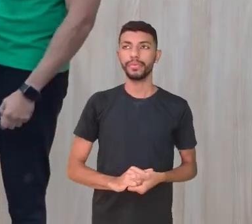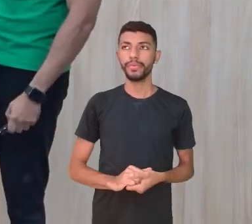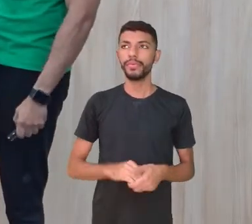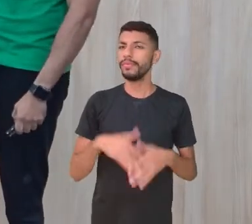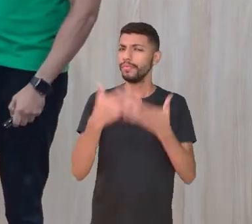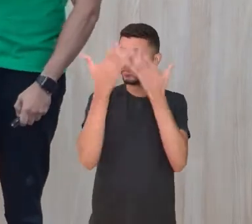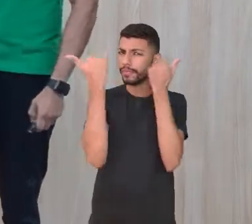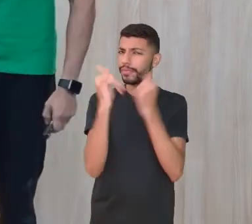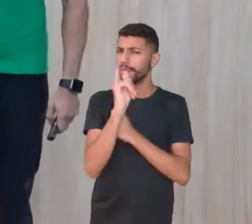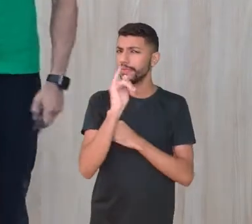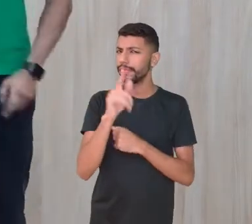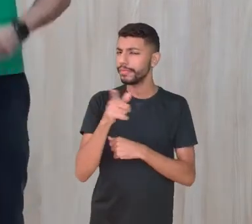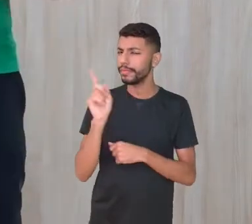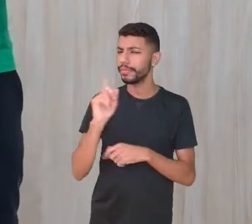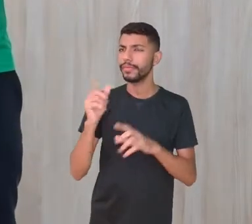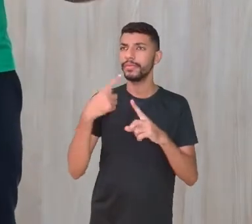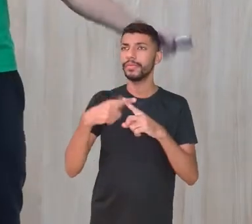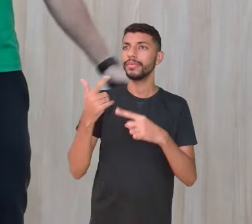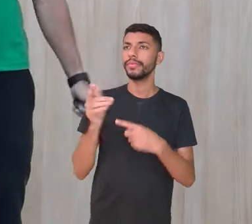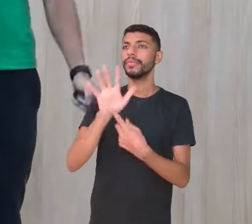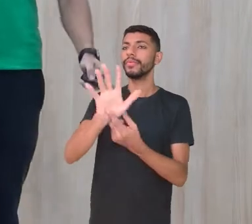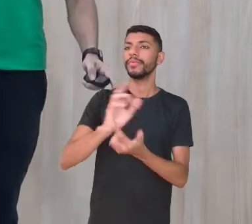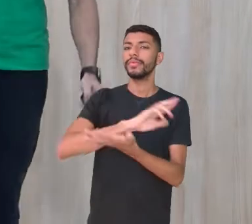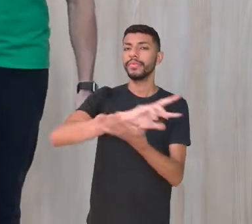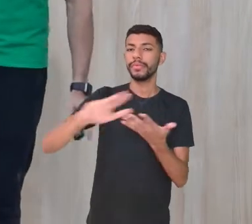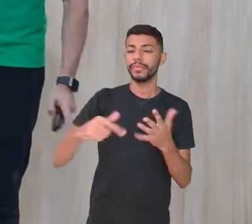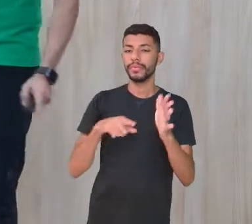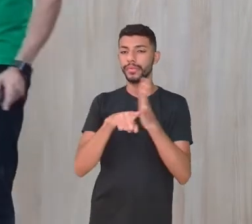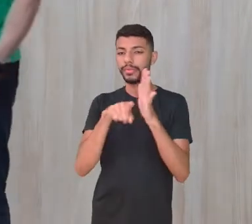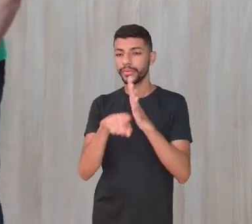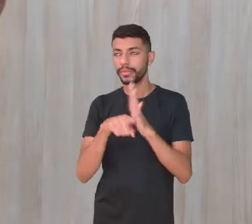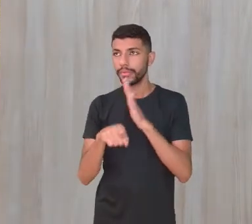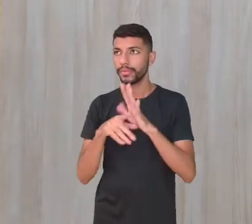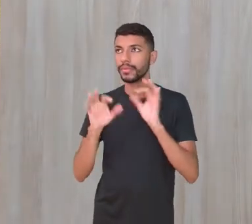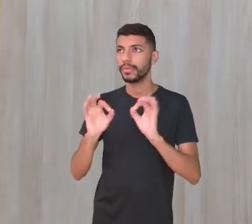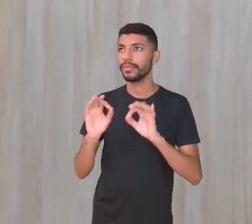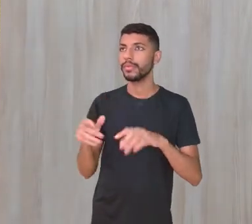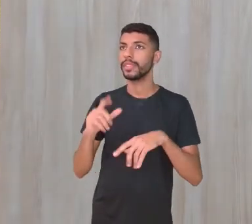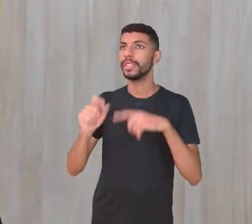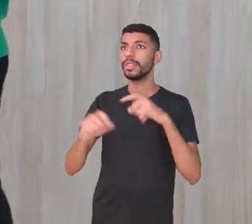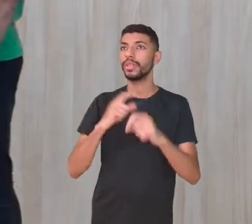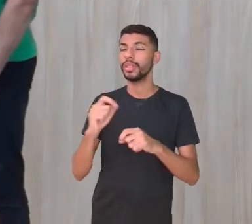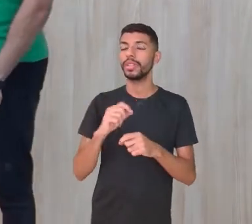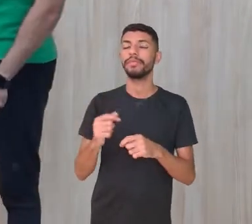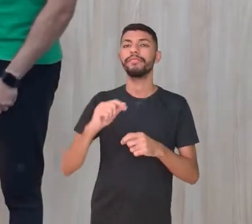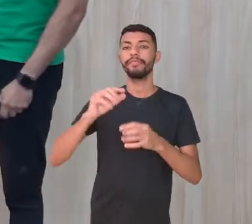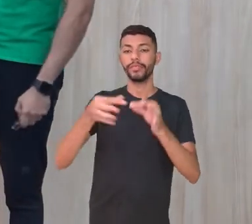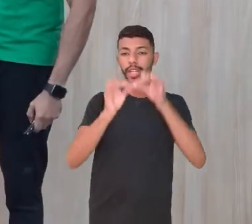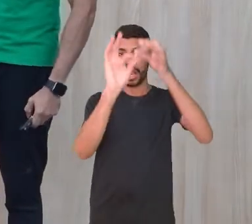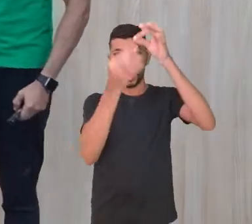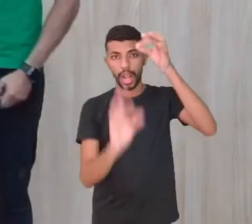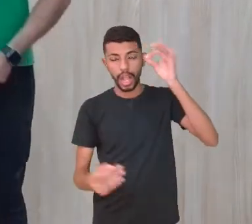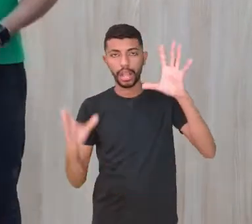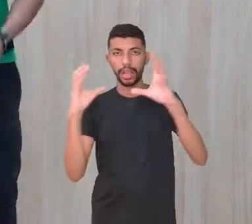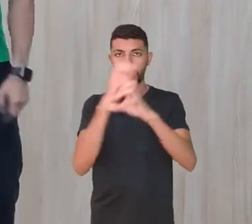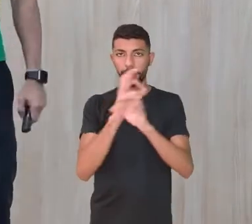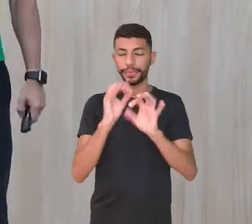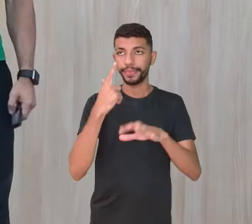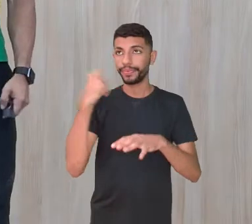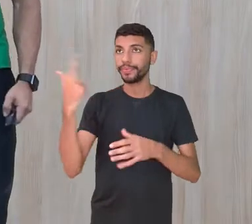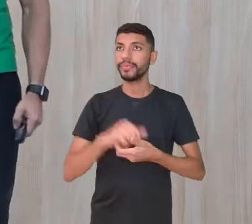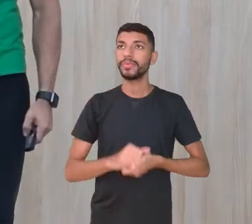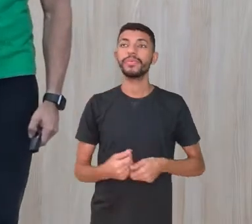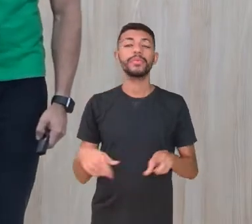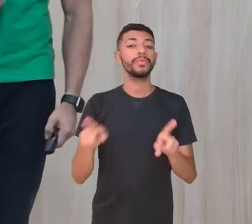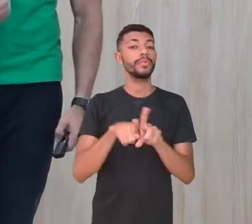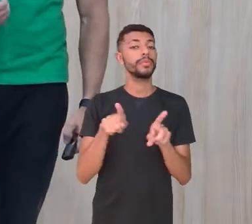desse exemplo, porque vai aparecer aí essas questões em uma expressão o quê? um pouco maior, certo? Vimos também